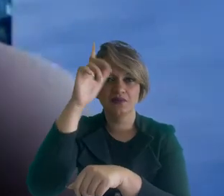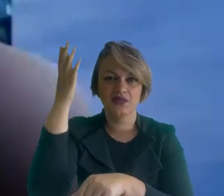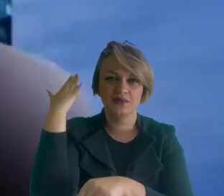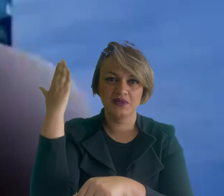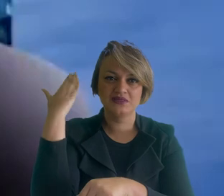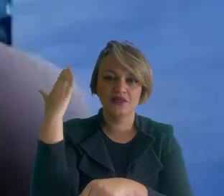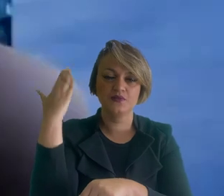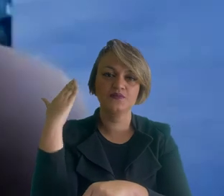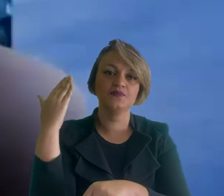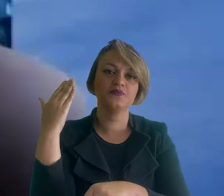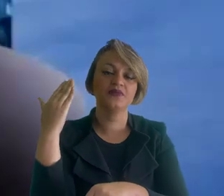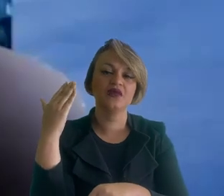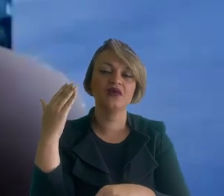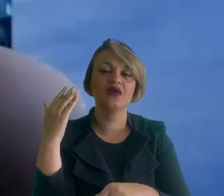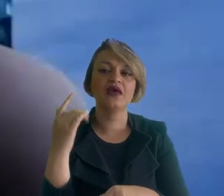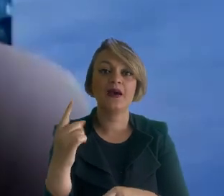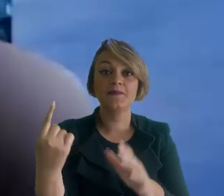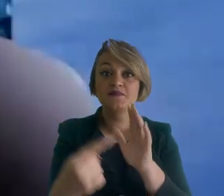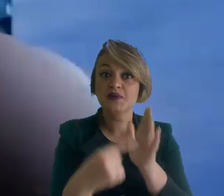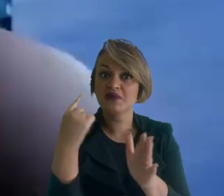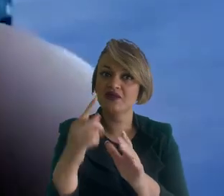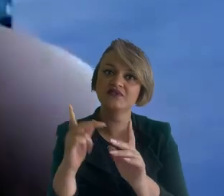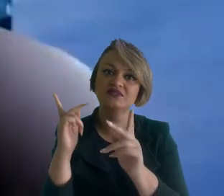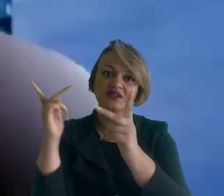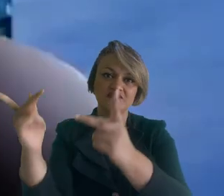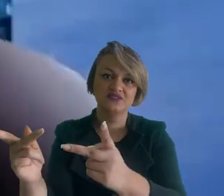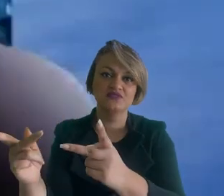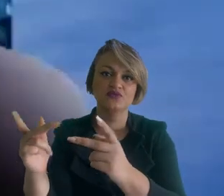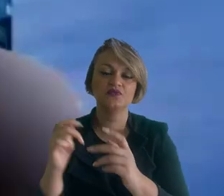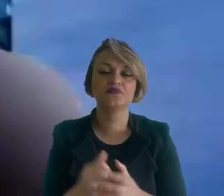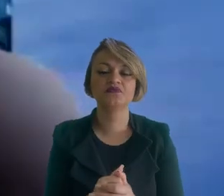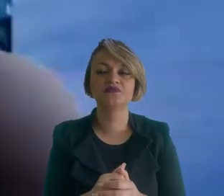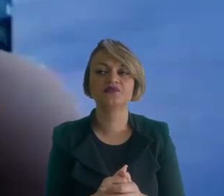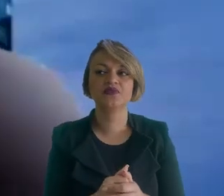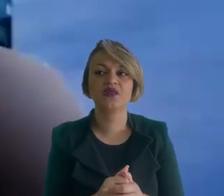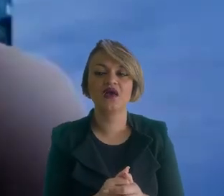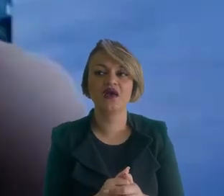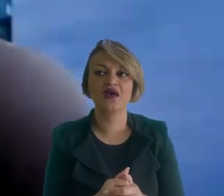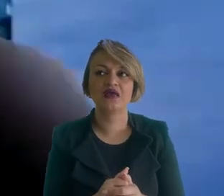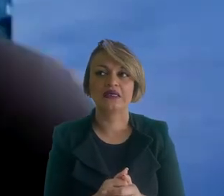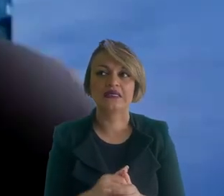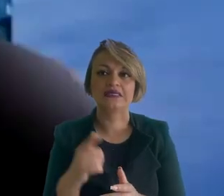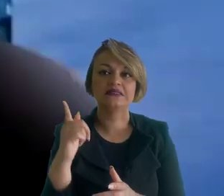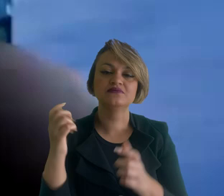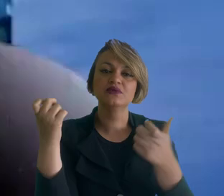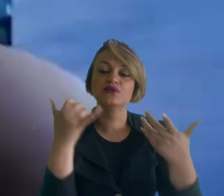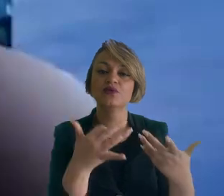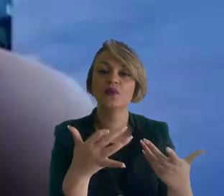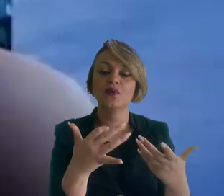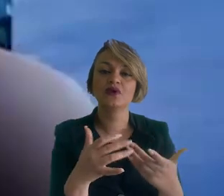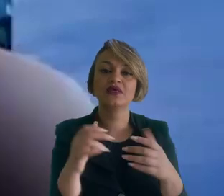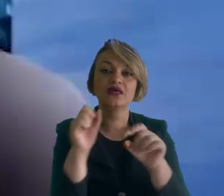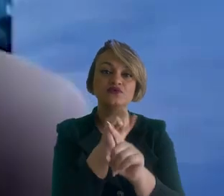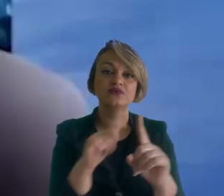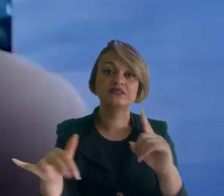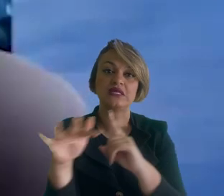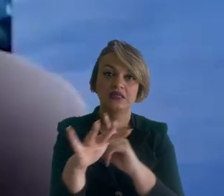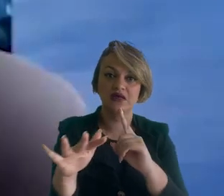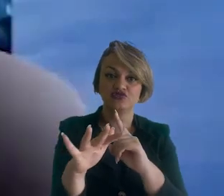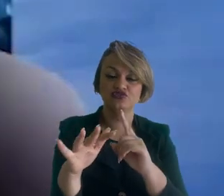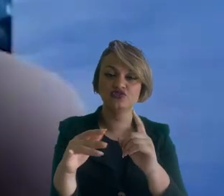Parlamento alemão primeira visita que ele fez depois de eleito sumo potify ele destacou que a sociedade